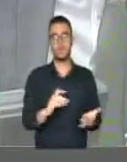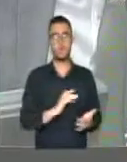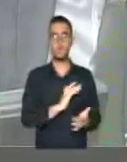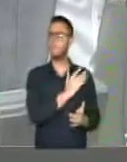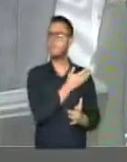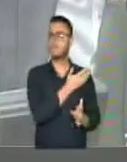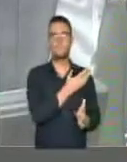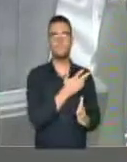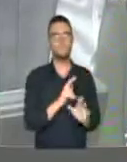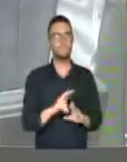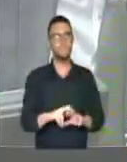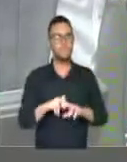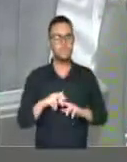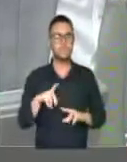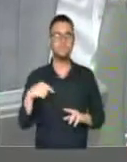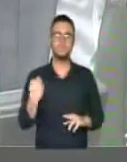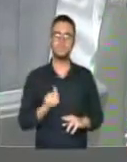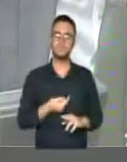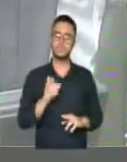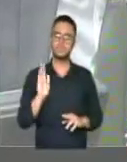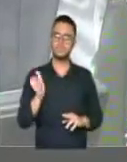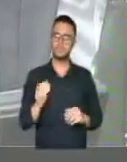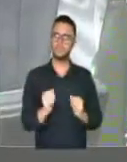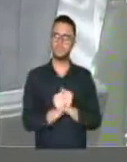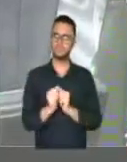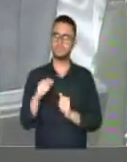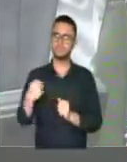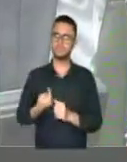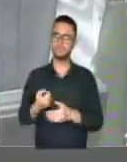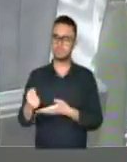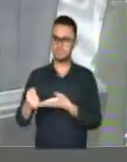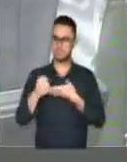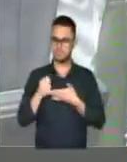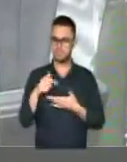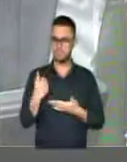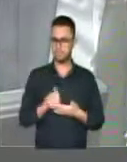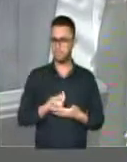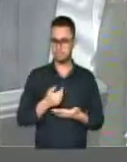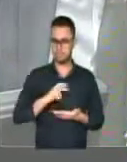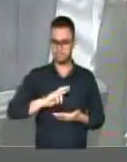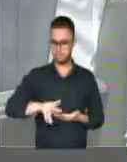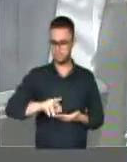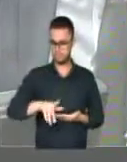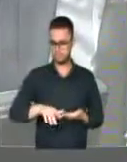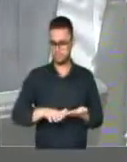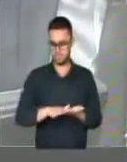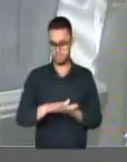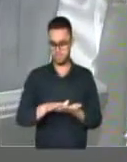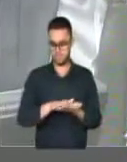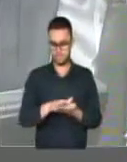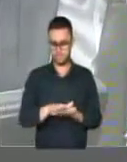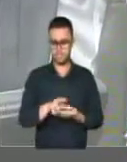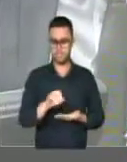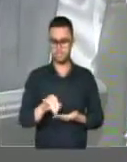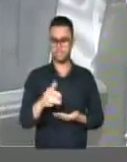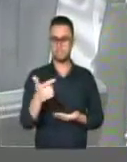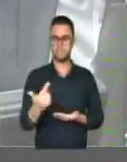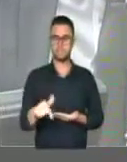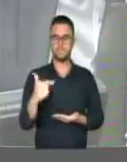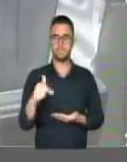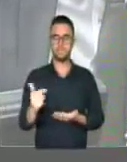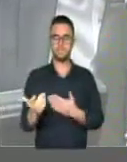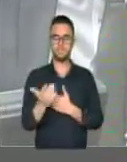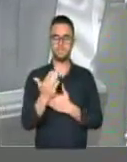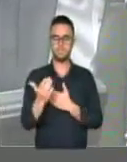isso fizemos, com a nossa assessoria, nós não somos nada sem a nossa assessoria,